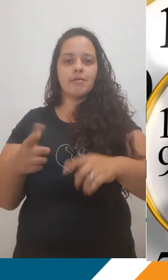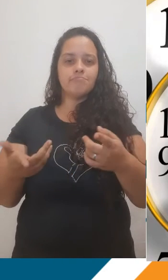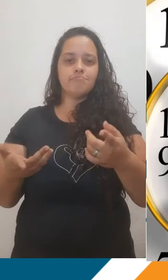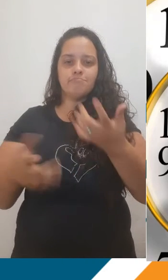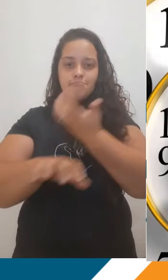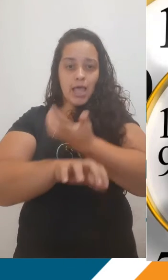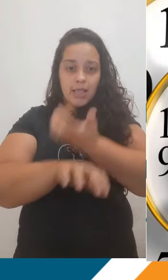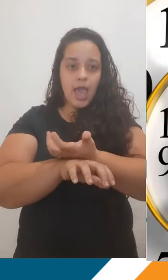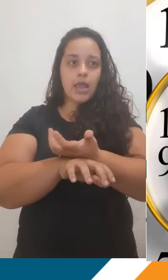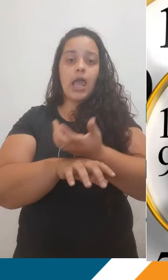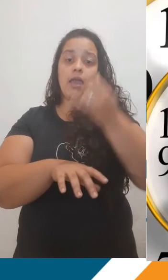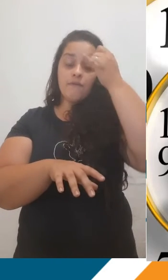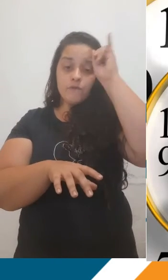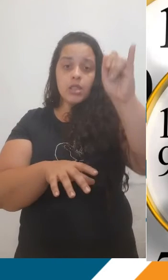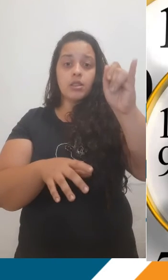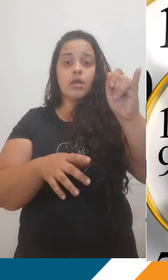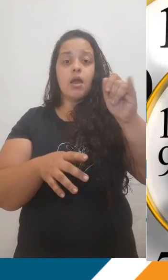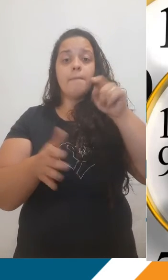e não deixe nenhuma questão para trás.